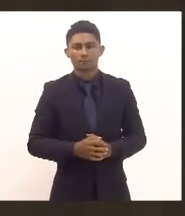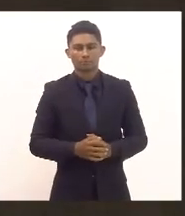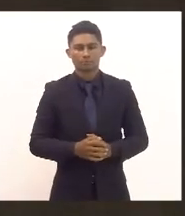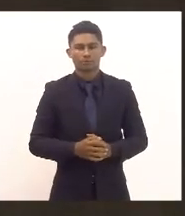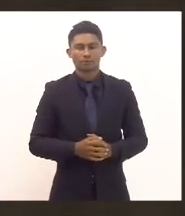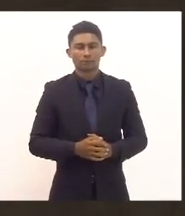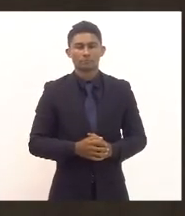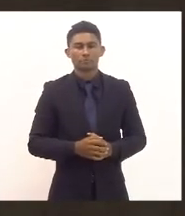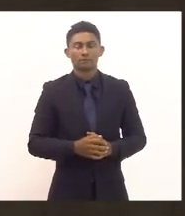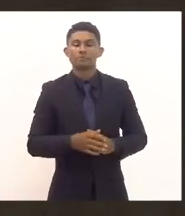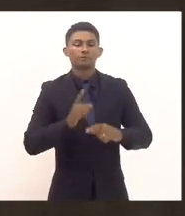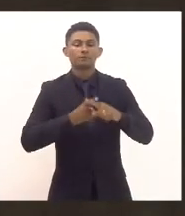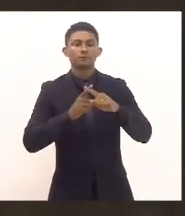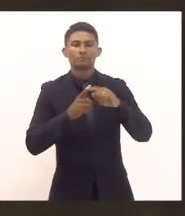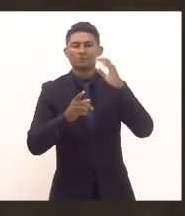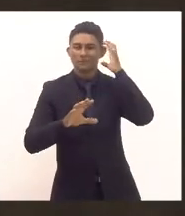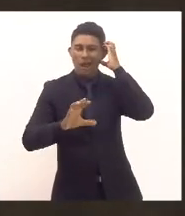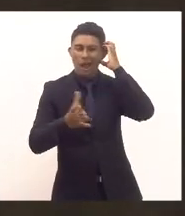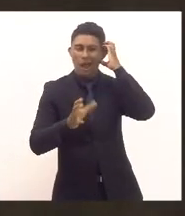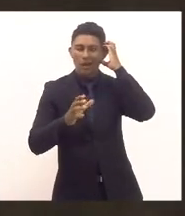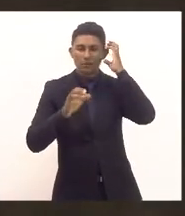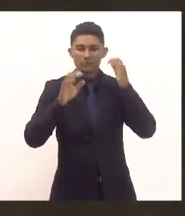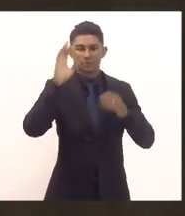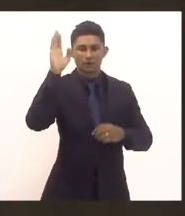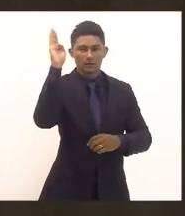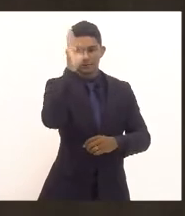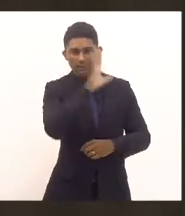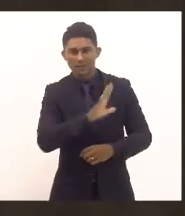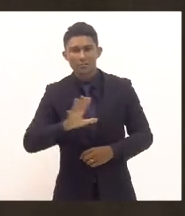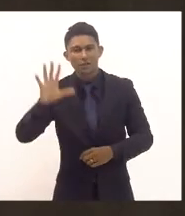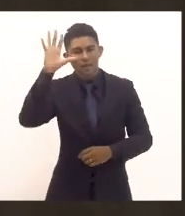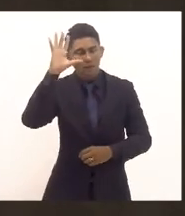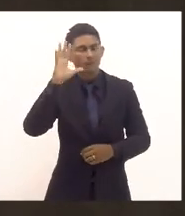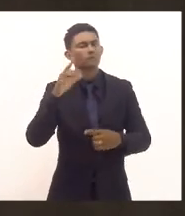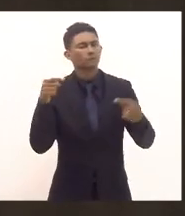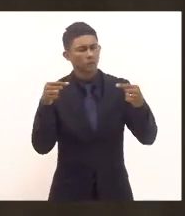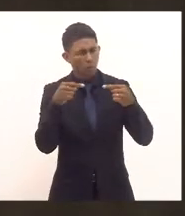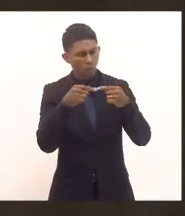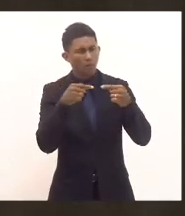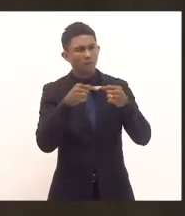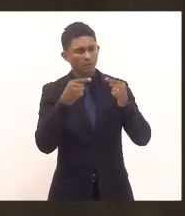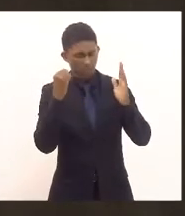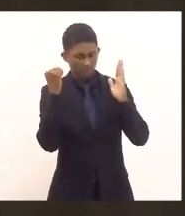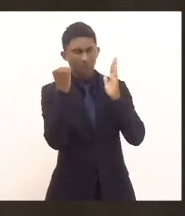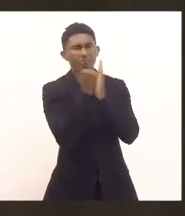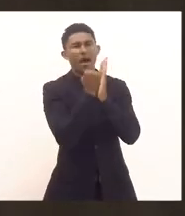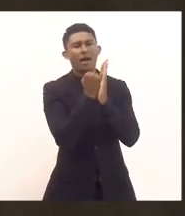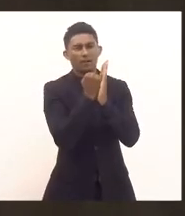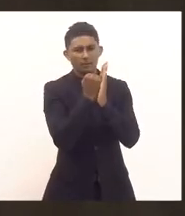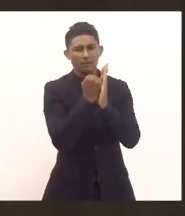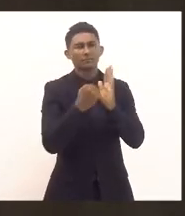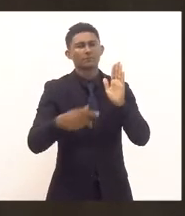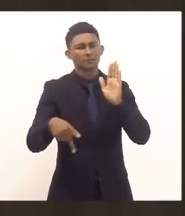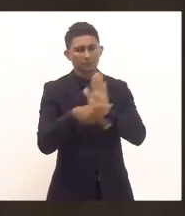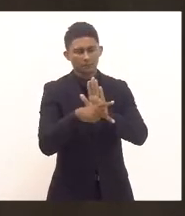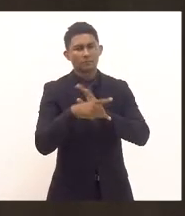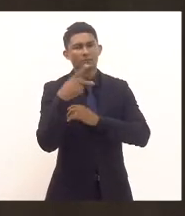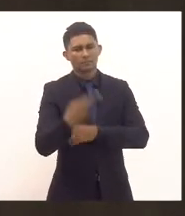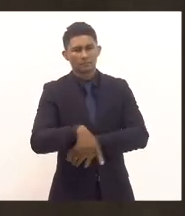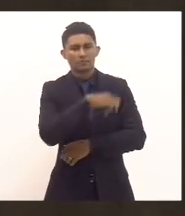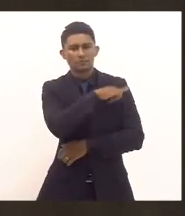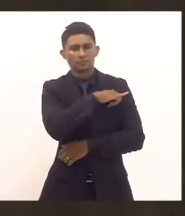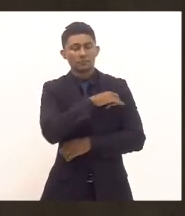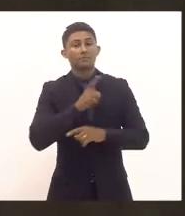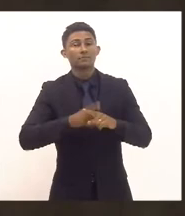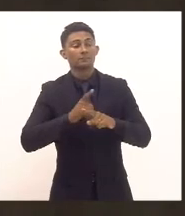é porque a Rádio Nacional tanto é um patrimônio Deputado a Mônica que quando a senhora era